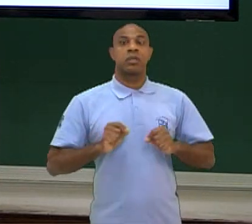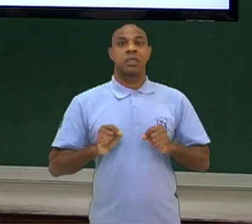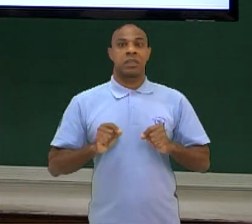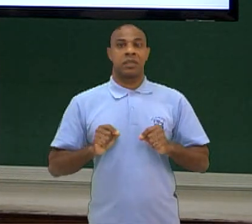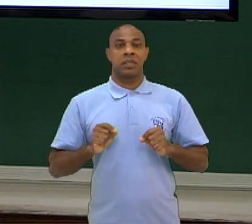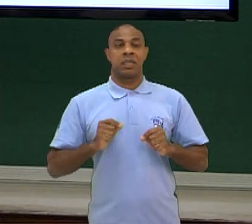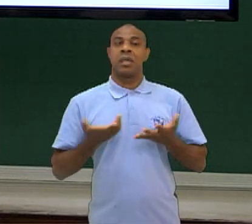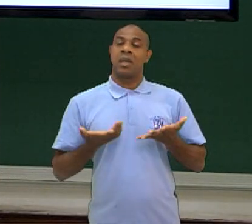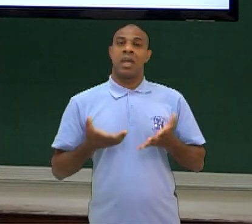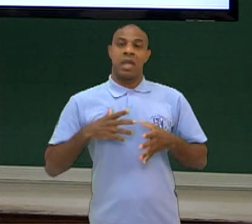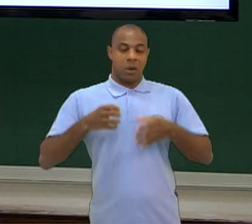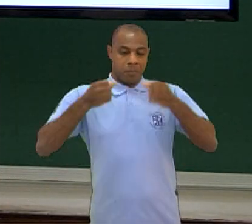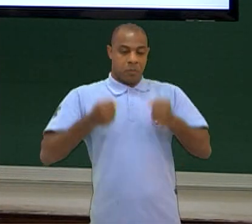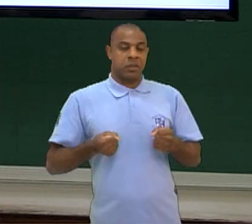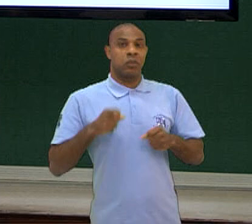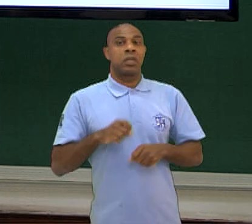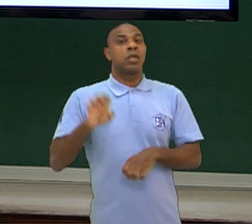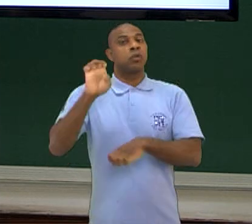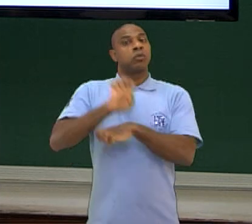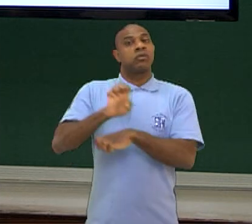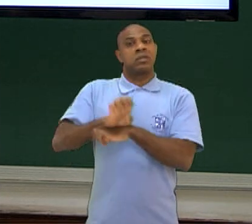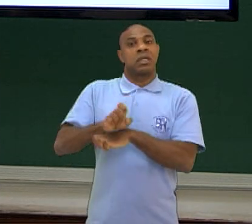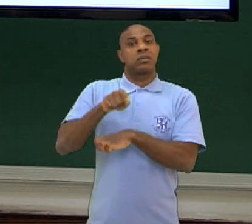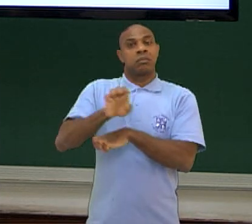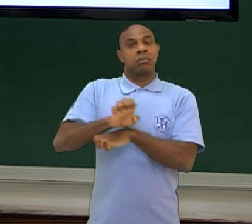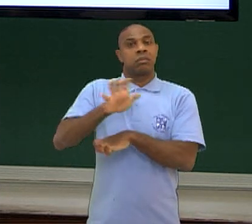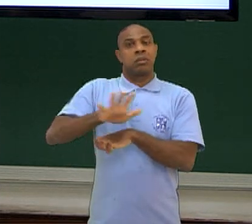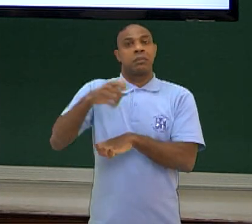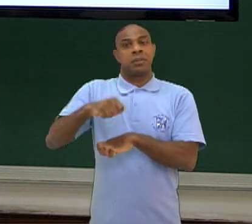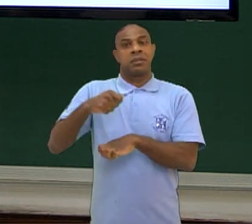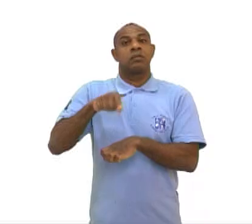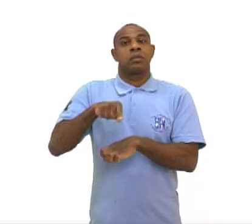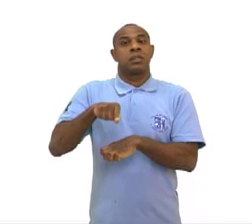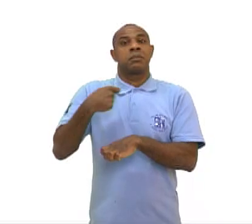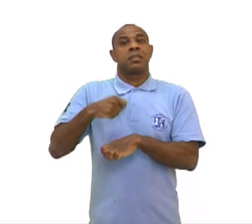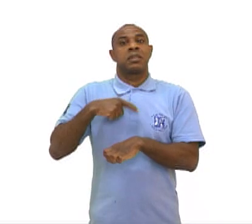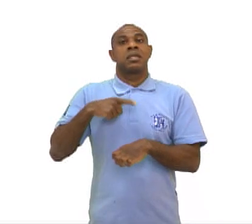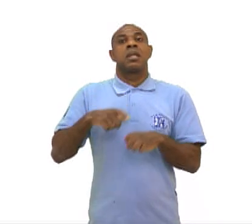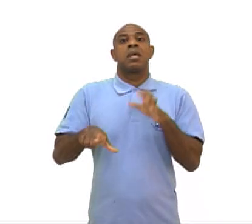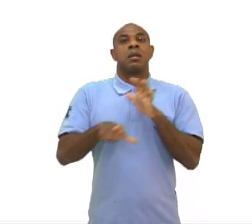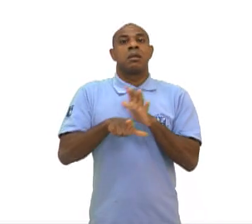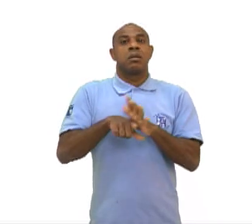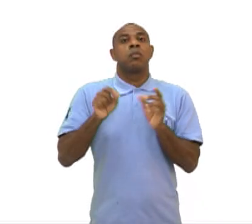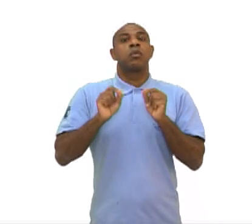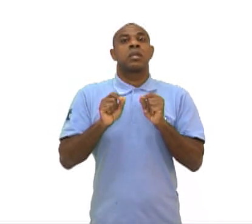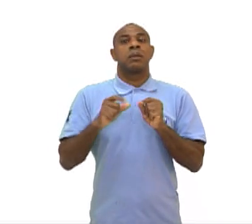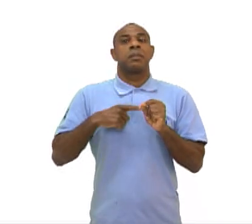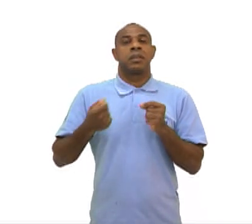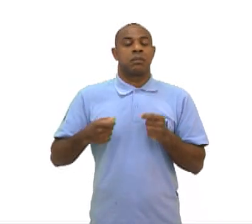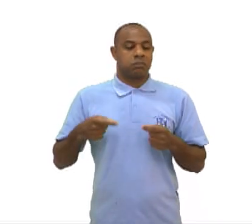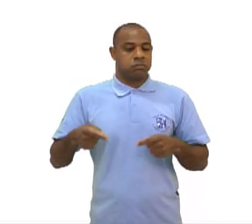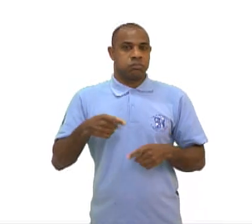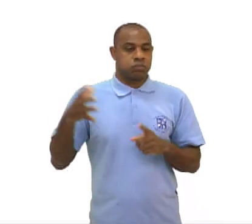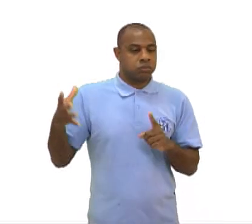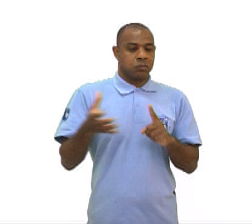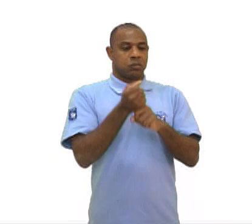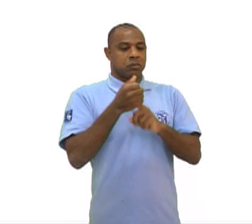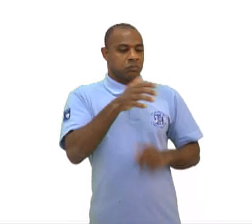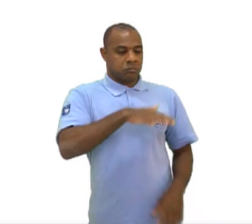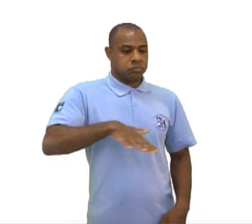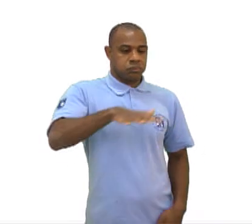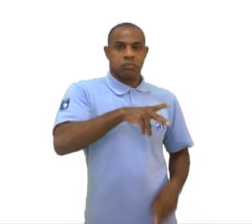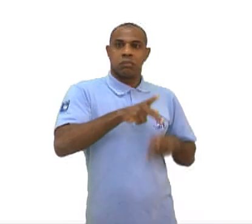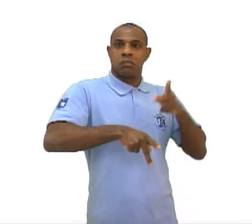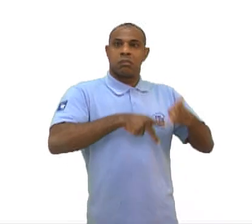exatamente à atuação do poder do Estado, e o Estado precisa ter legitimidade para exercer a dominação em relação